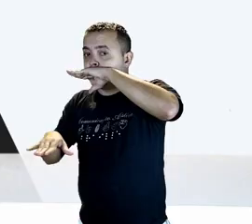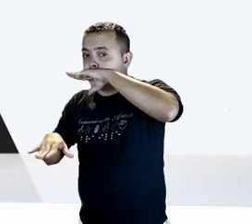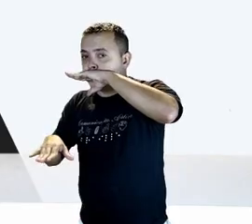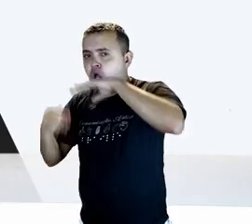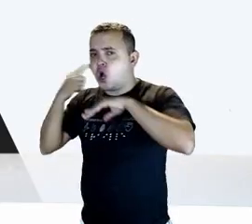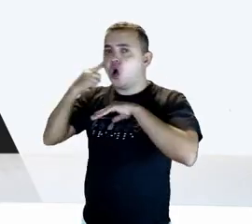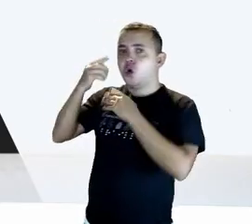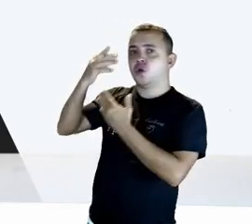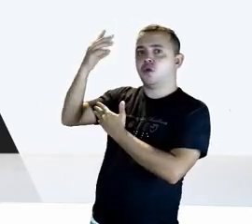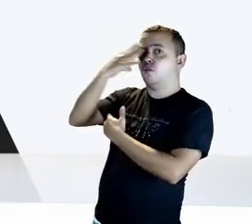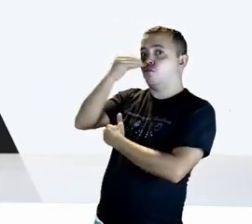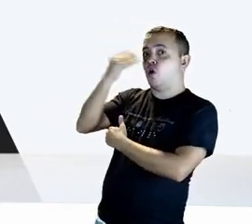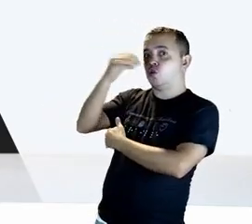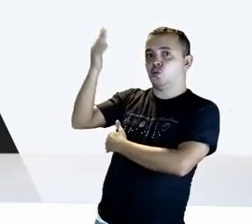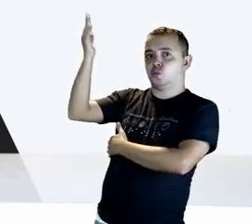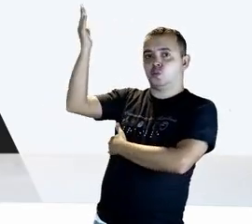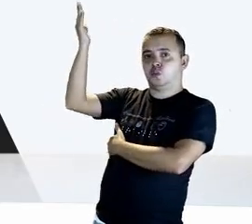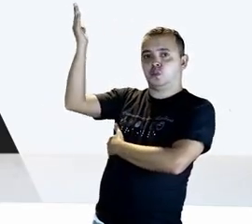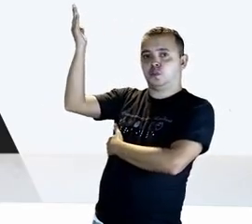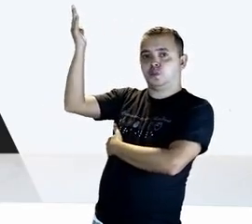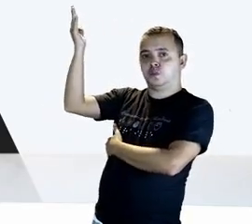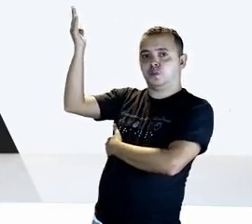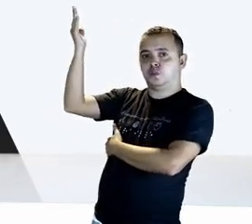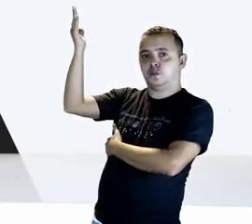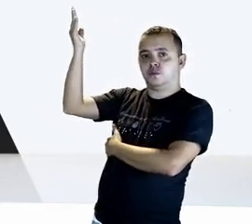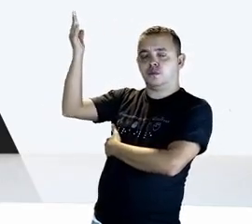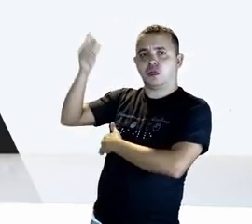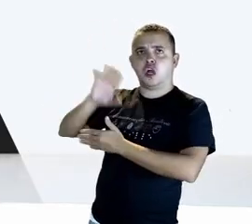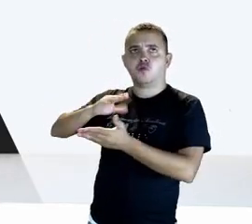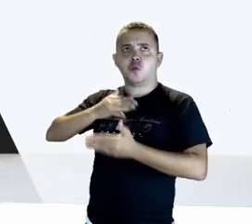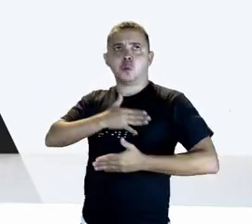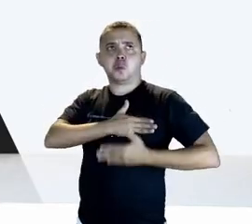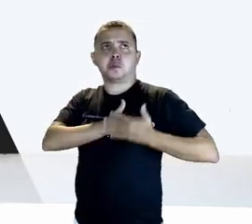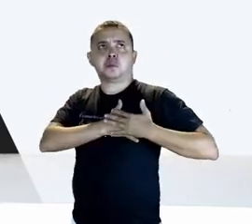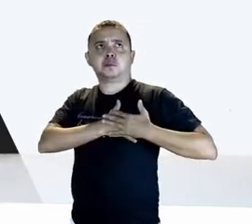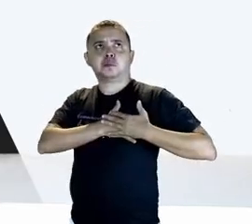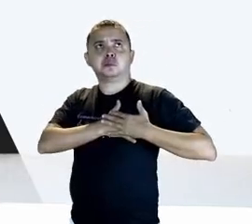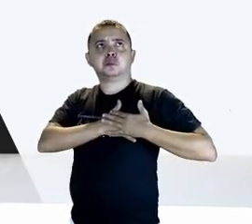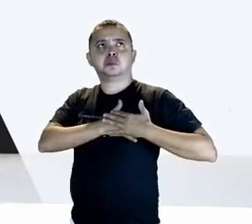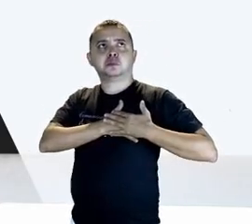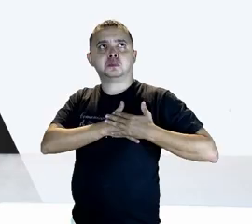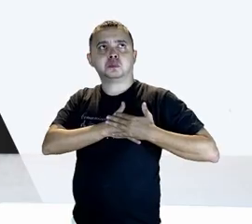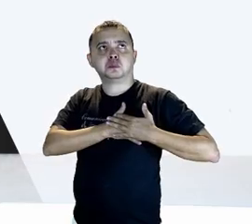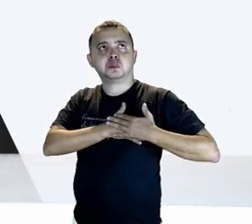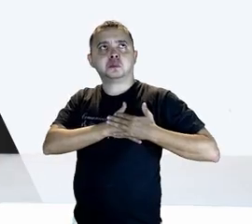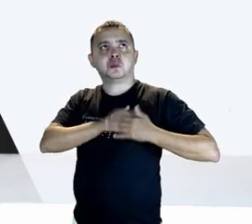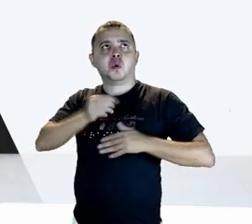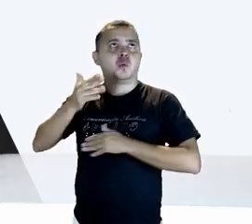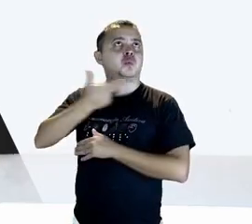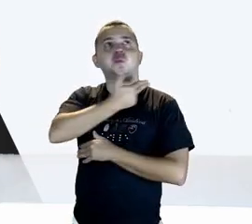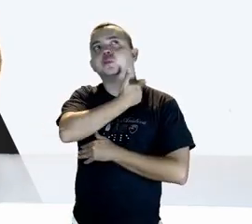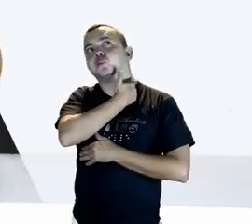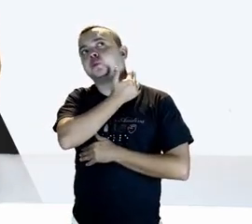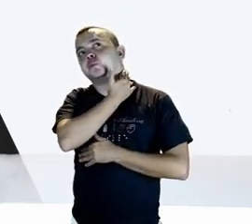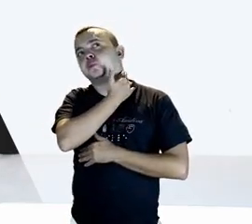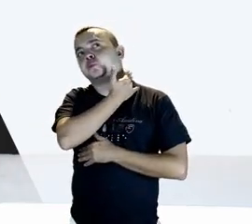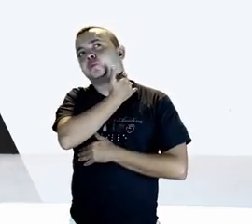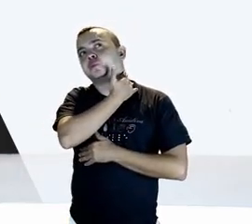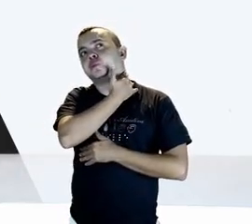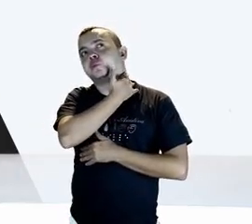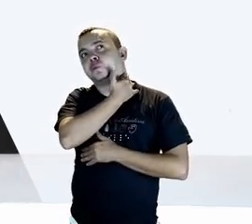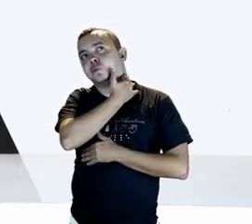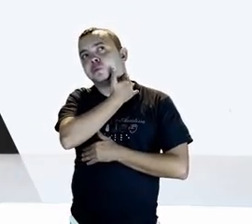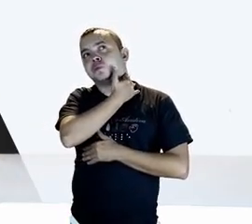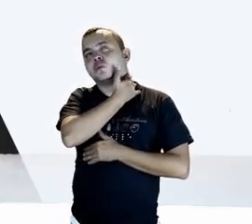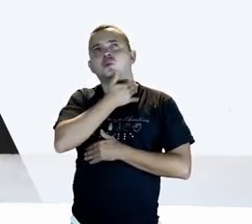uma imagem aqui. Vocês conseguem verificar o batimento cardíaco. Vocês precisam verificar os batimentos cardíacos.